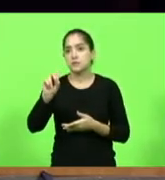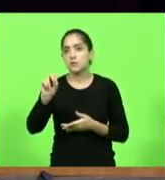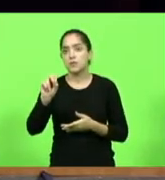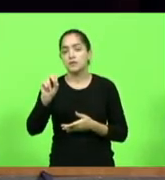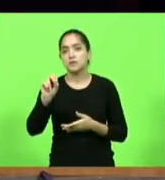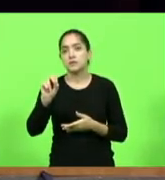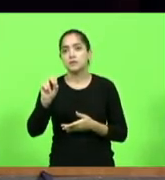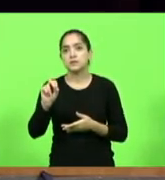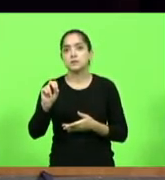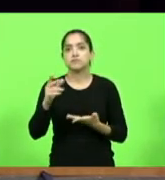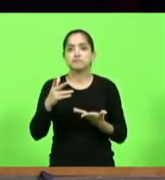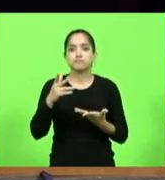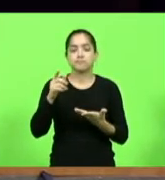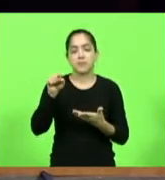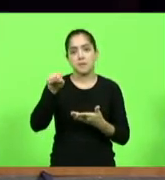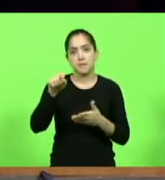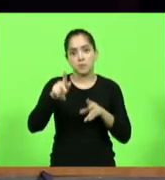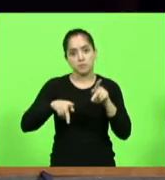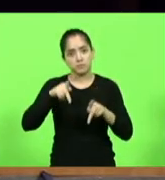mil habitantes.